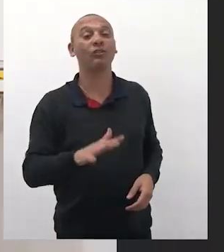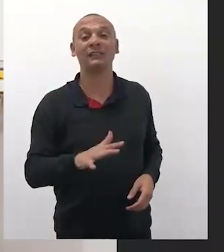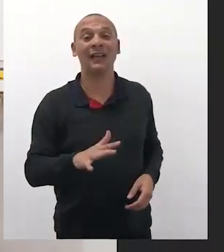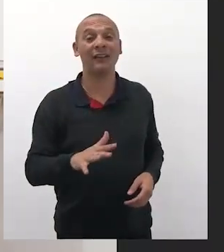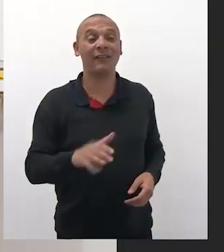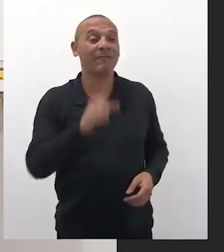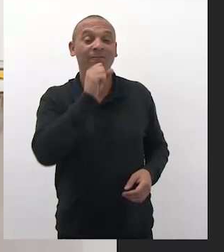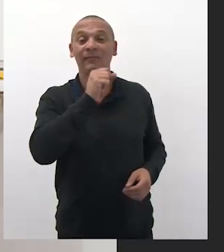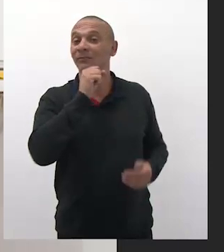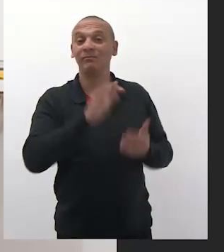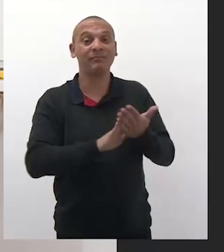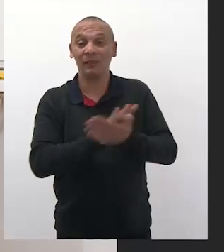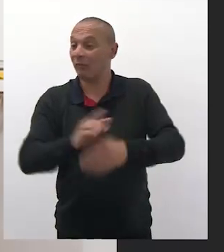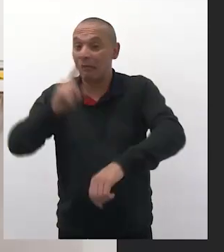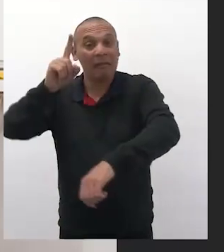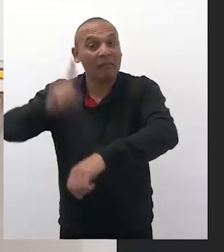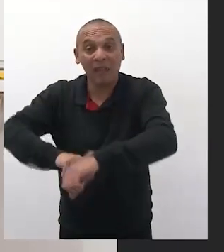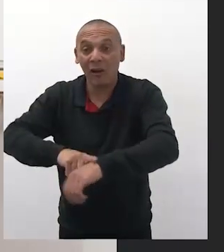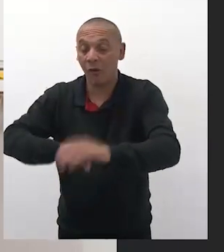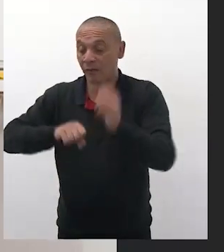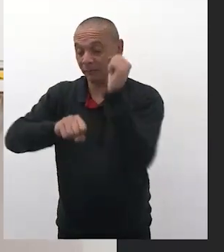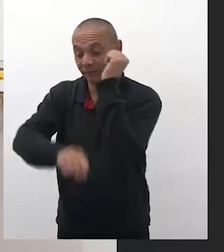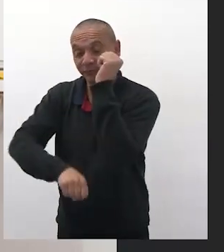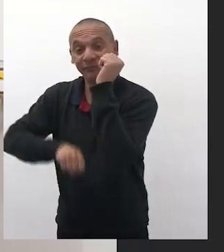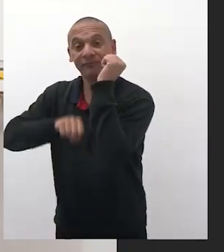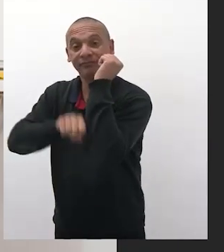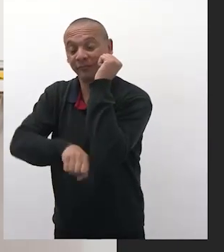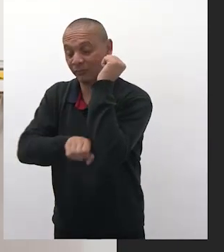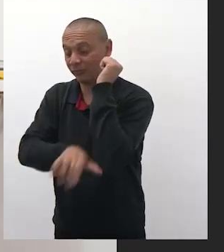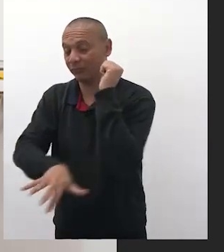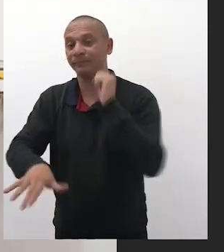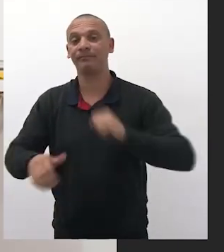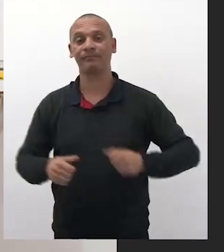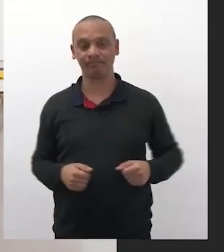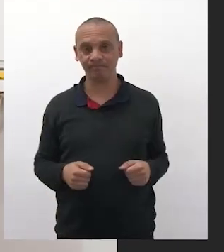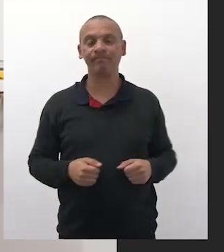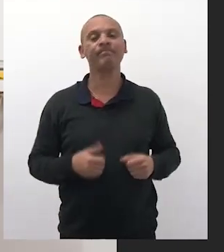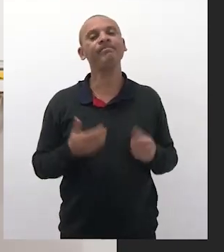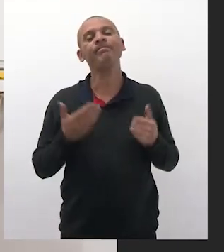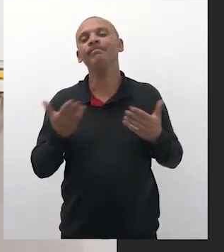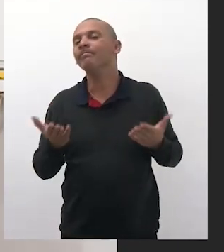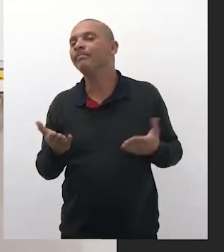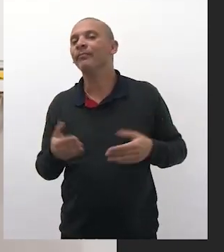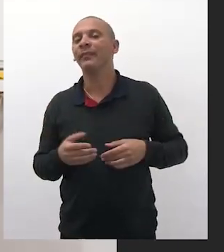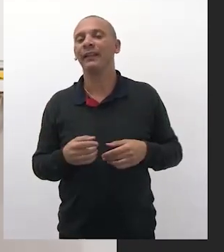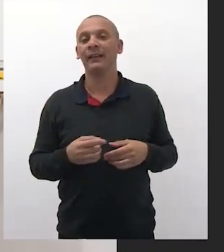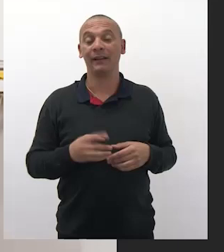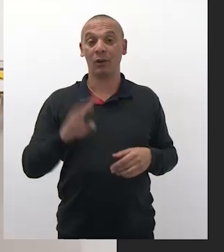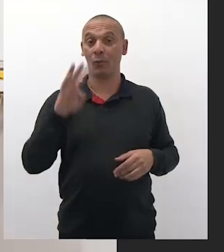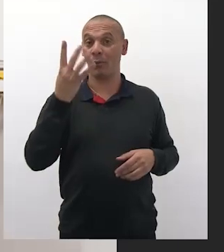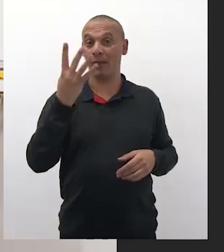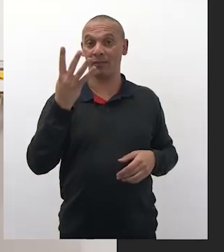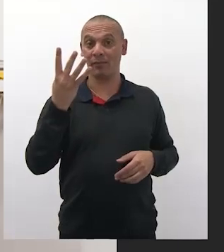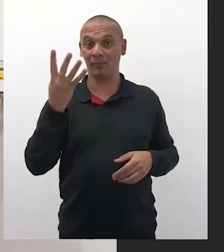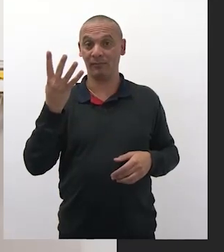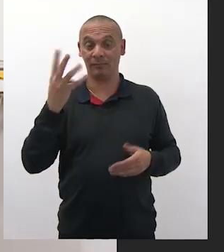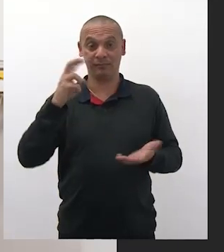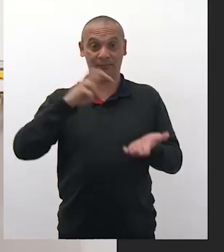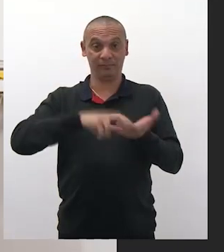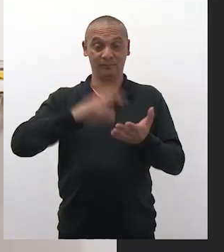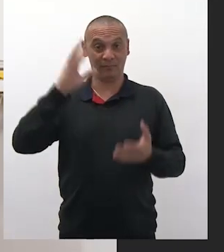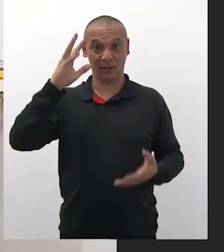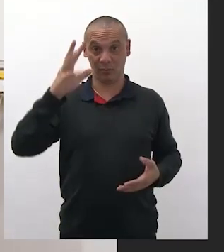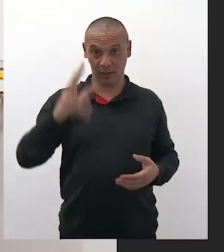para agilizar, não. Tinha que ser moído na hora. Aí, quando dava 4 horas da manhã,